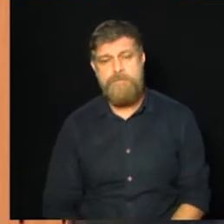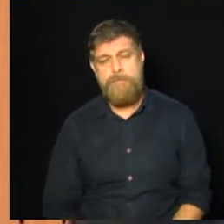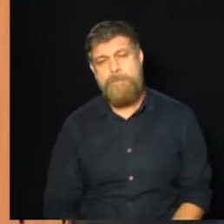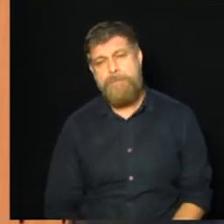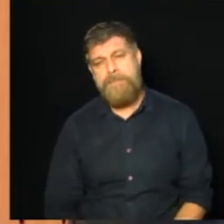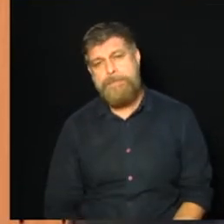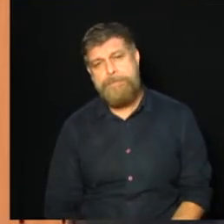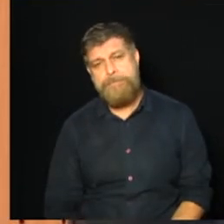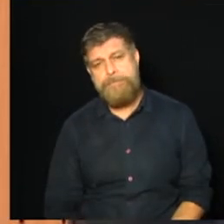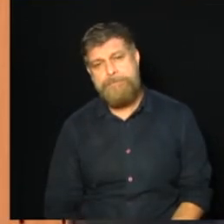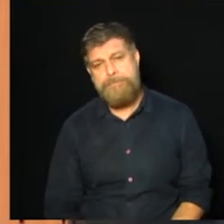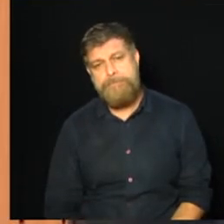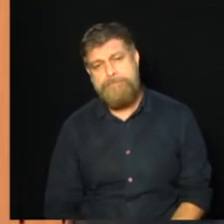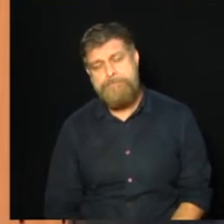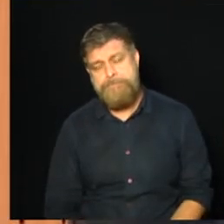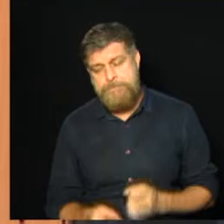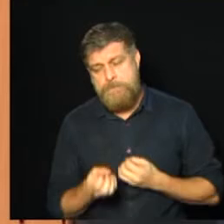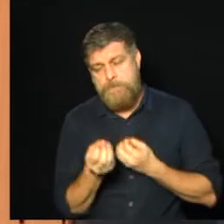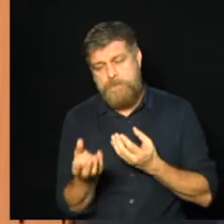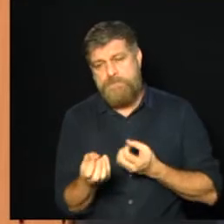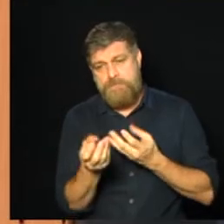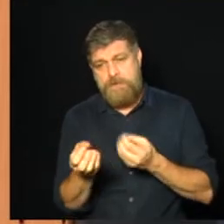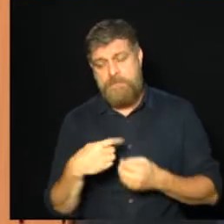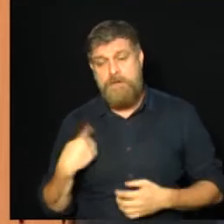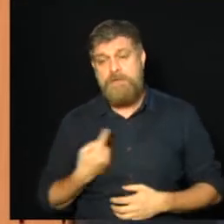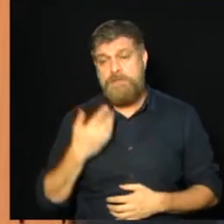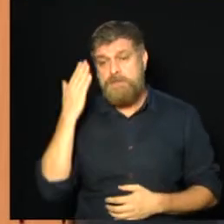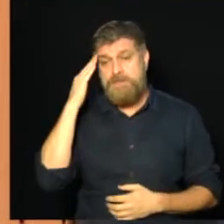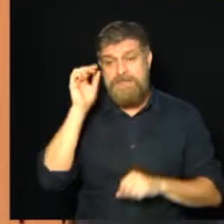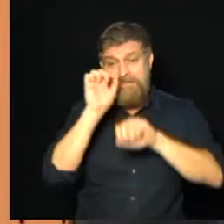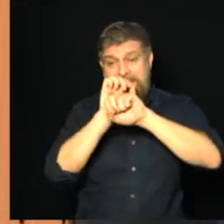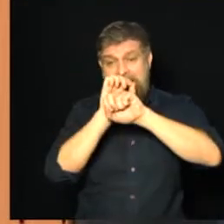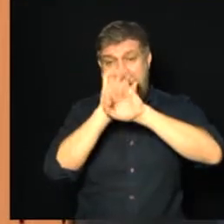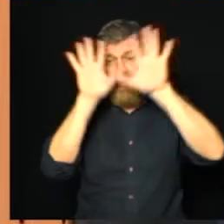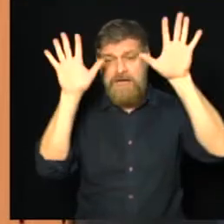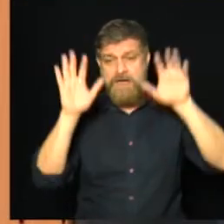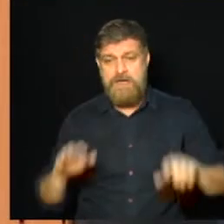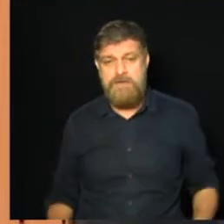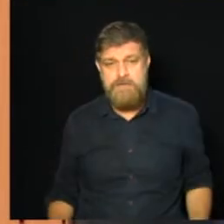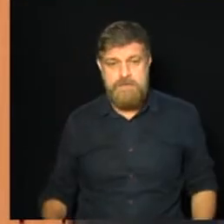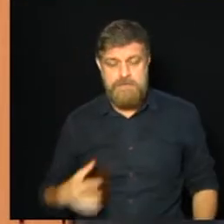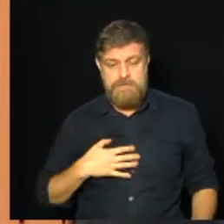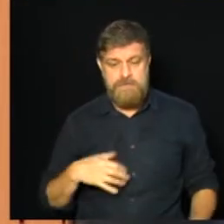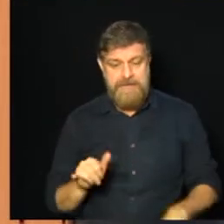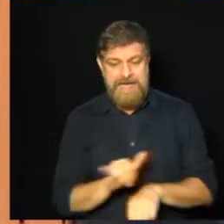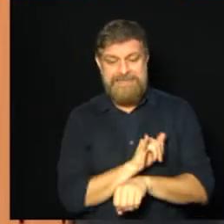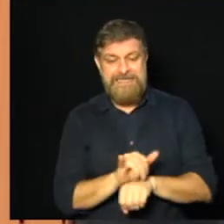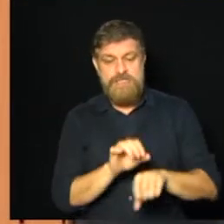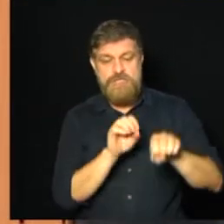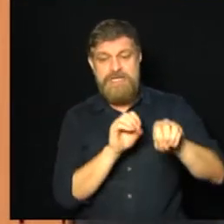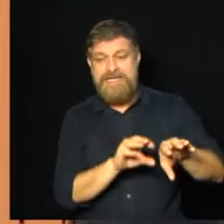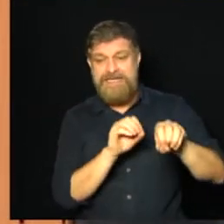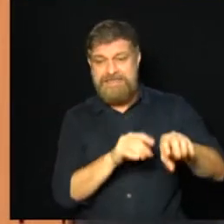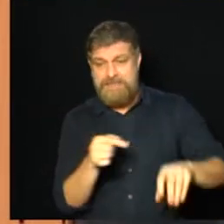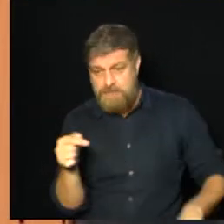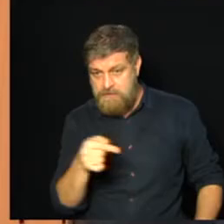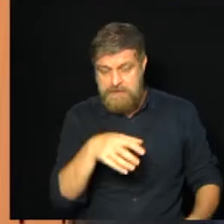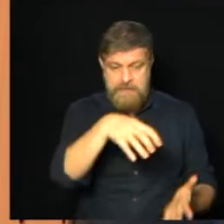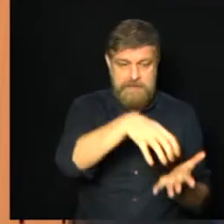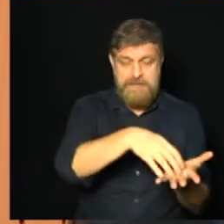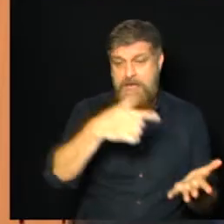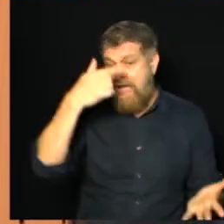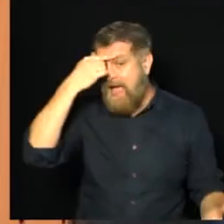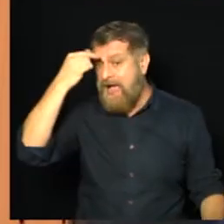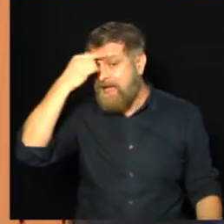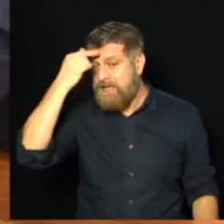pouco mais, trouxesse algumas informações a mais sobre essa modalidade do ensino, da formação acadêmica. Muito